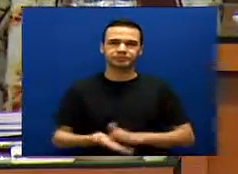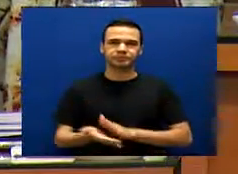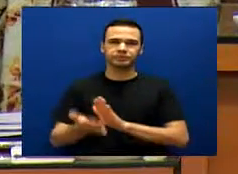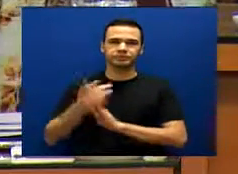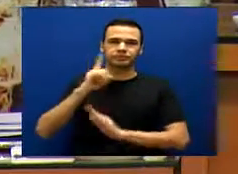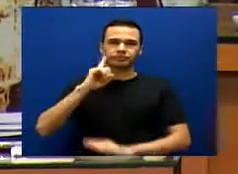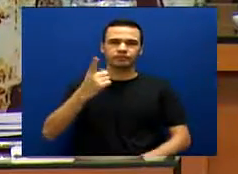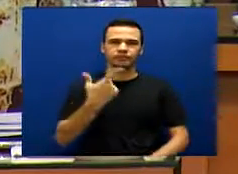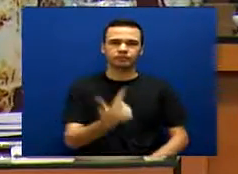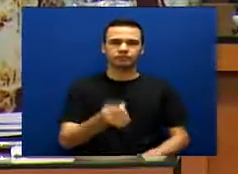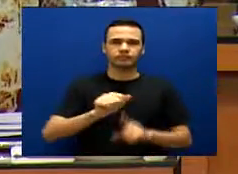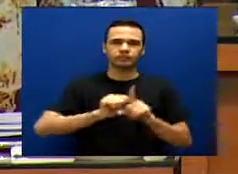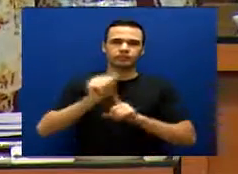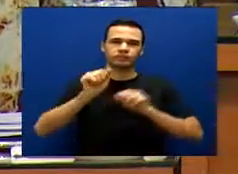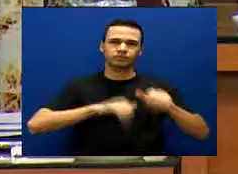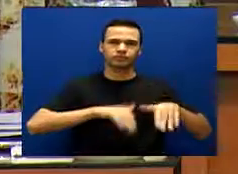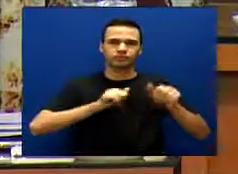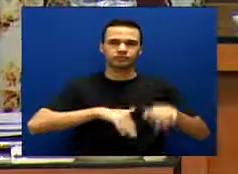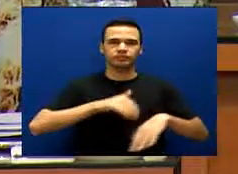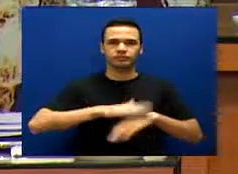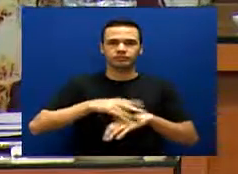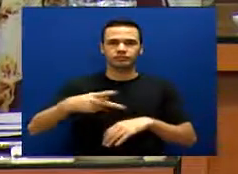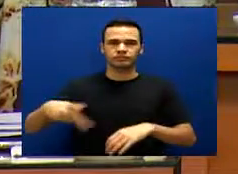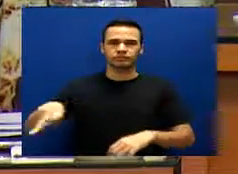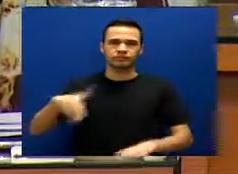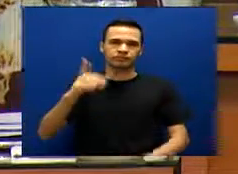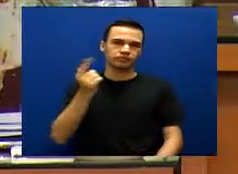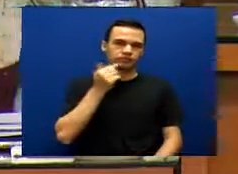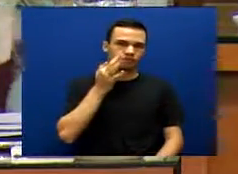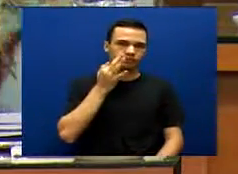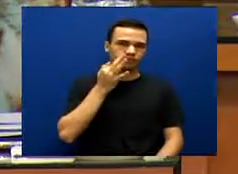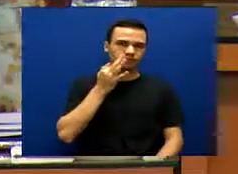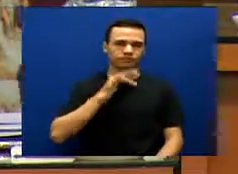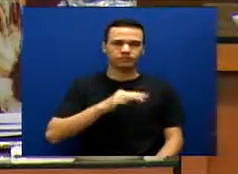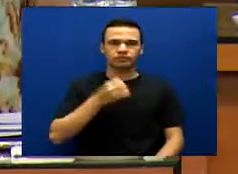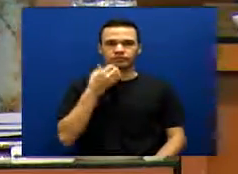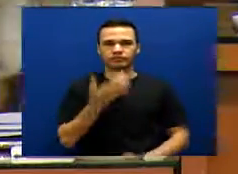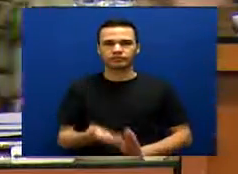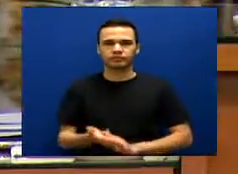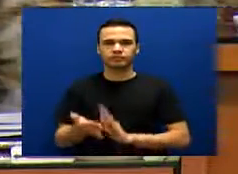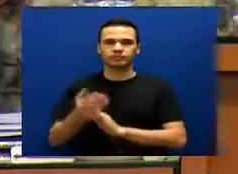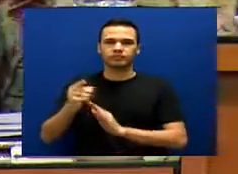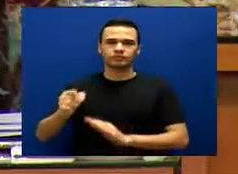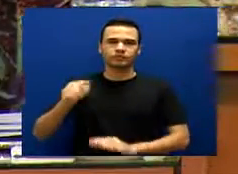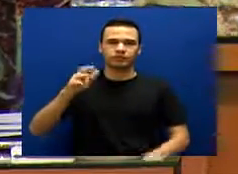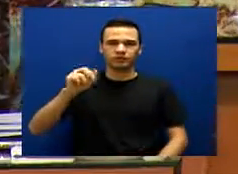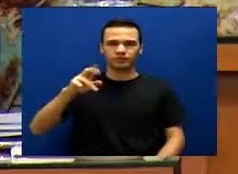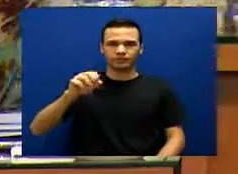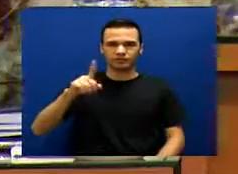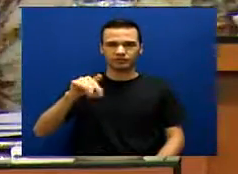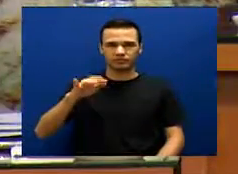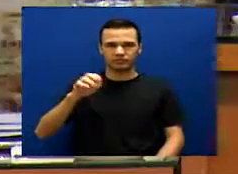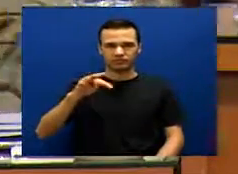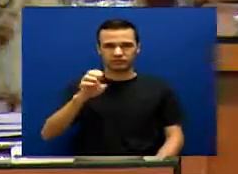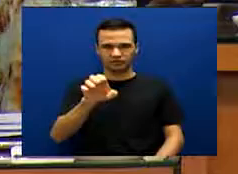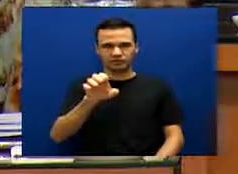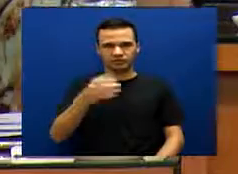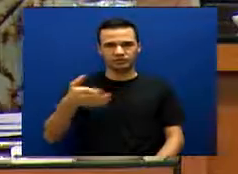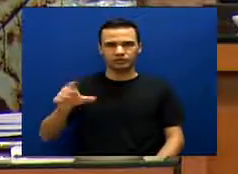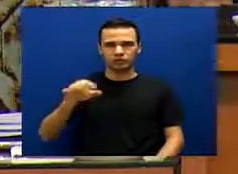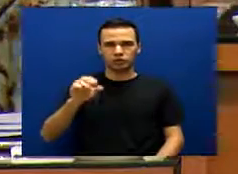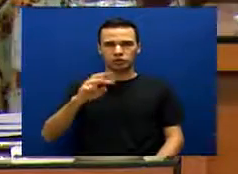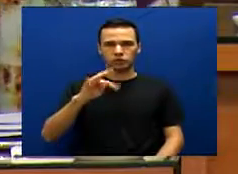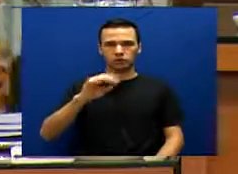dia 27 de setembro. Votos, vereador Fernando Dini. Votos e congratulações a Margarete